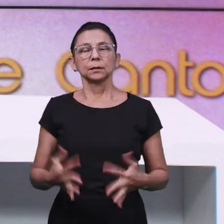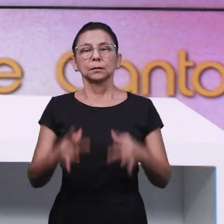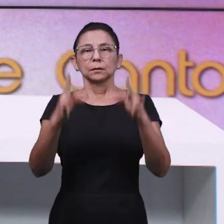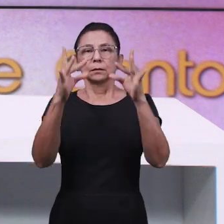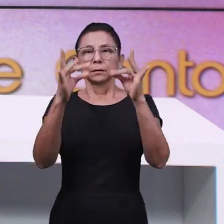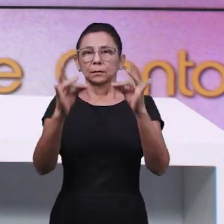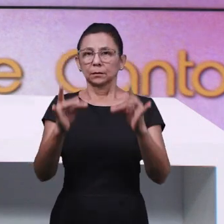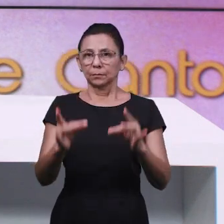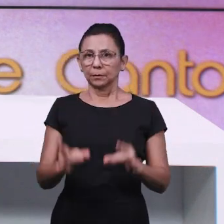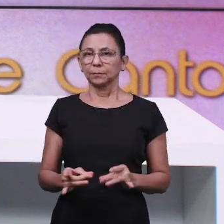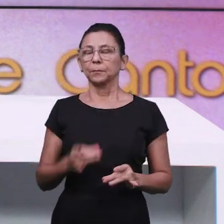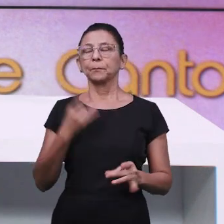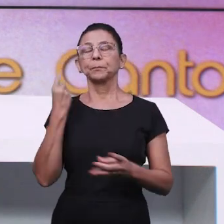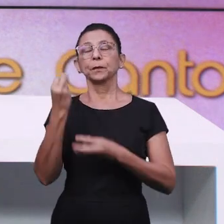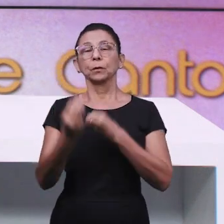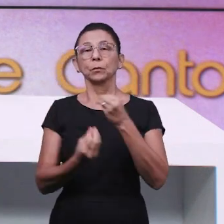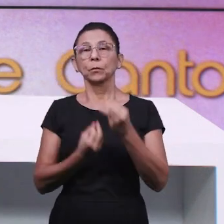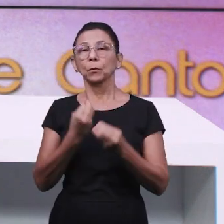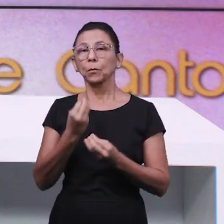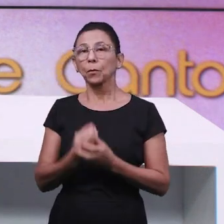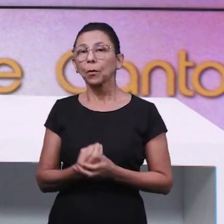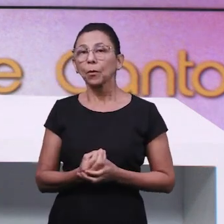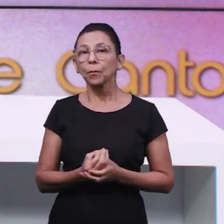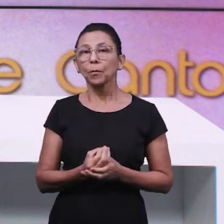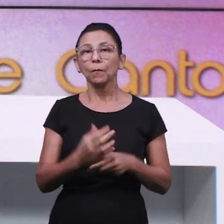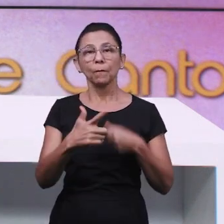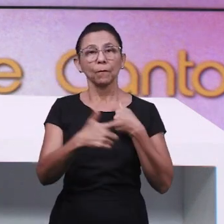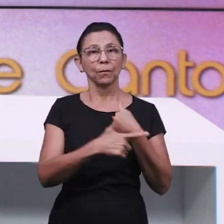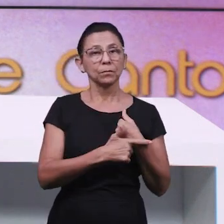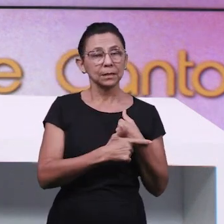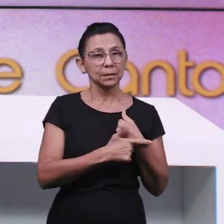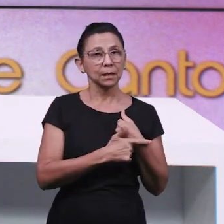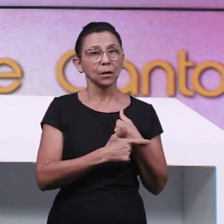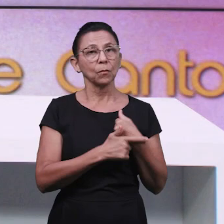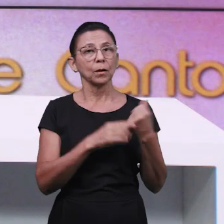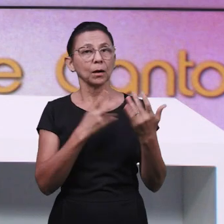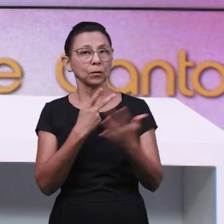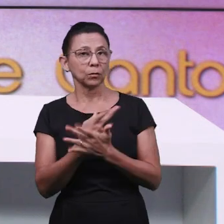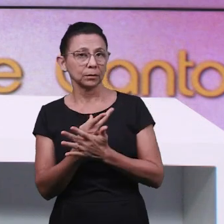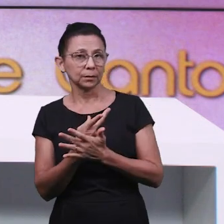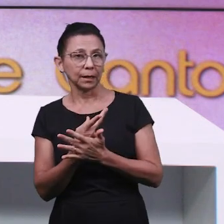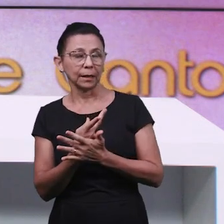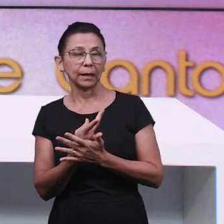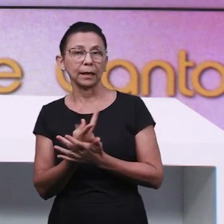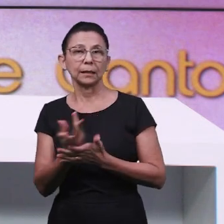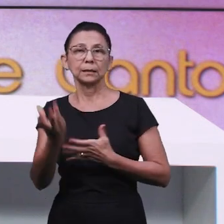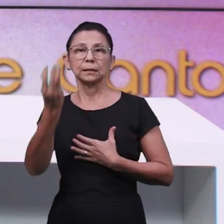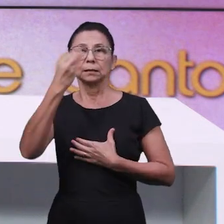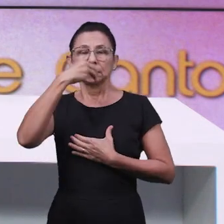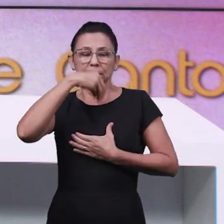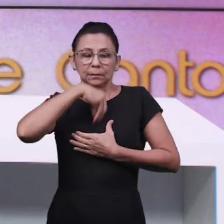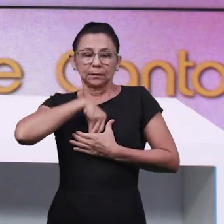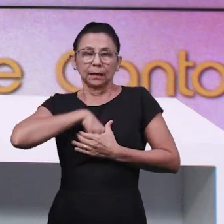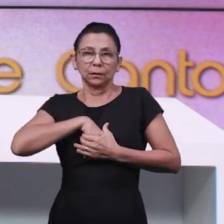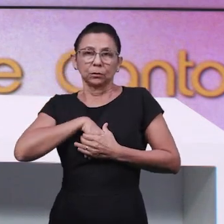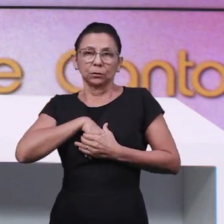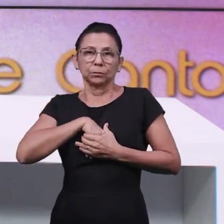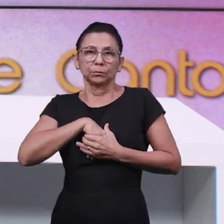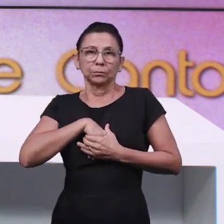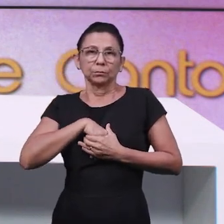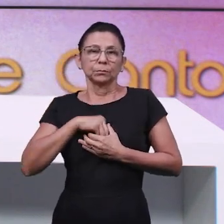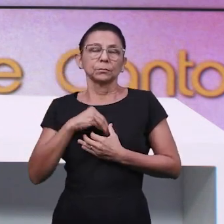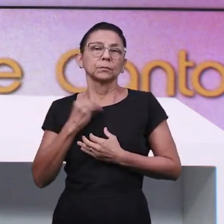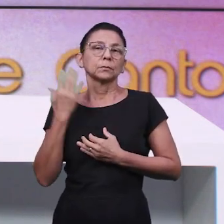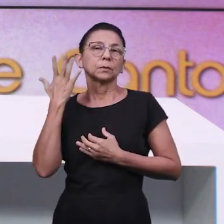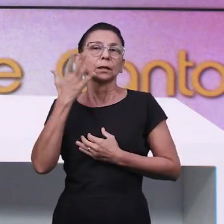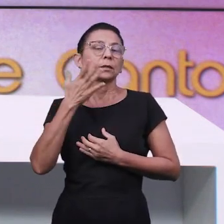detalhadamente sobre como cada função dessa é realizada no nosso aparelho fonador, e